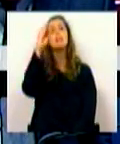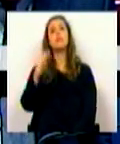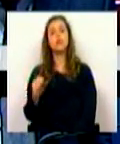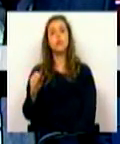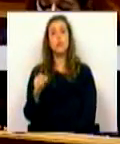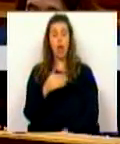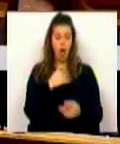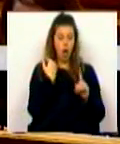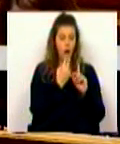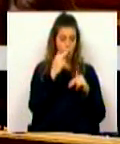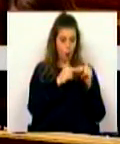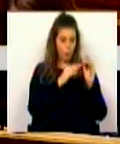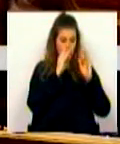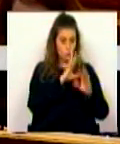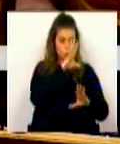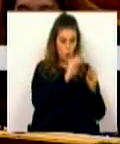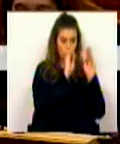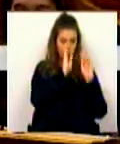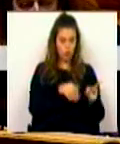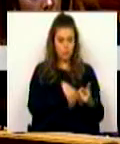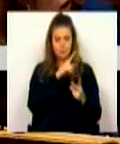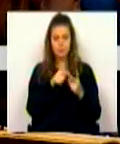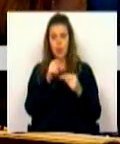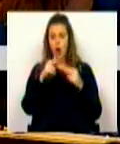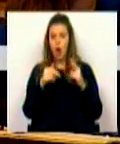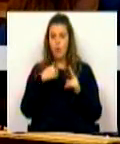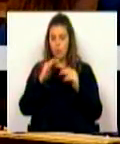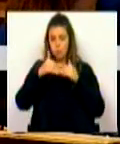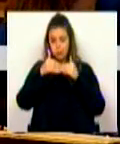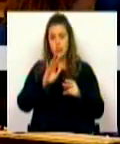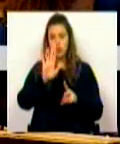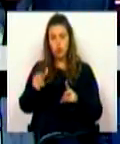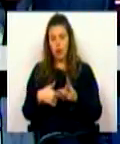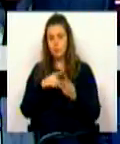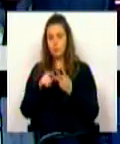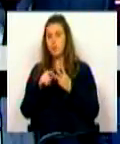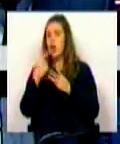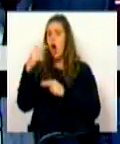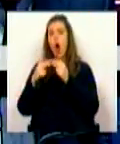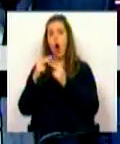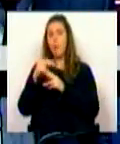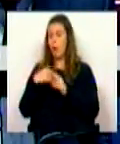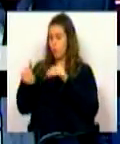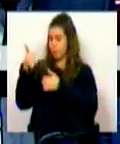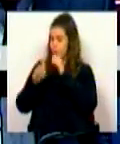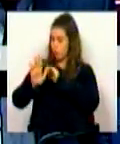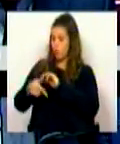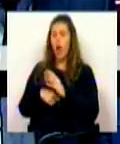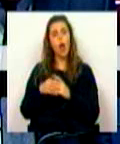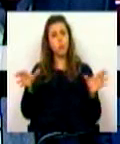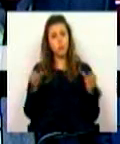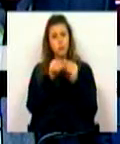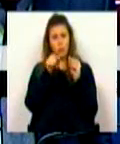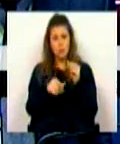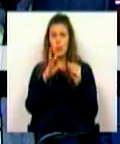entre obra já concluída, obra já adjudicada, obra já em concurso, e nesse conjunto